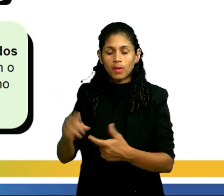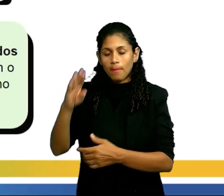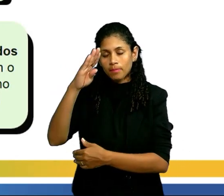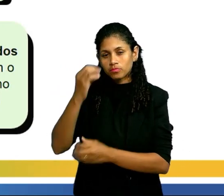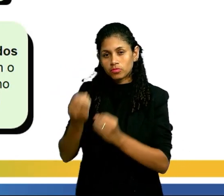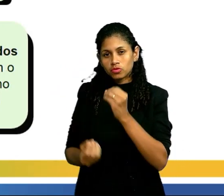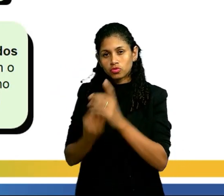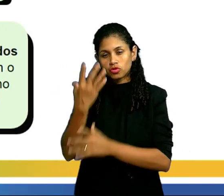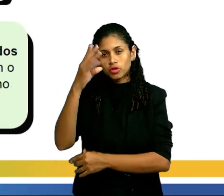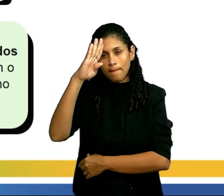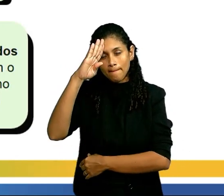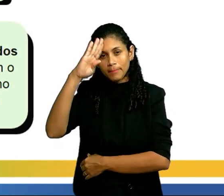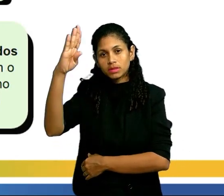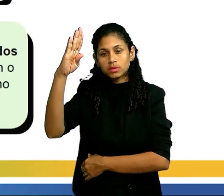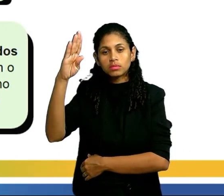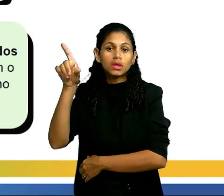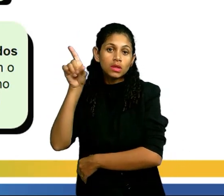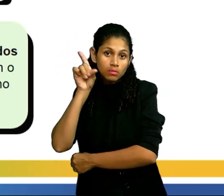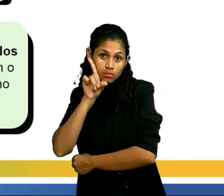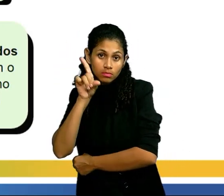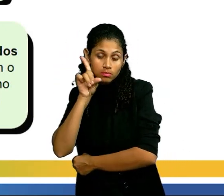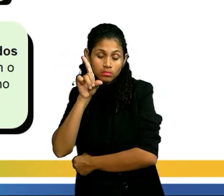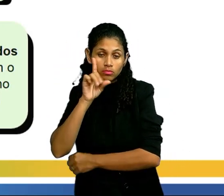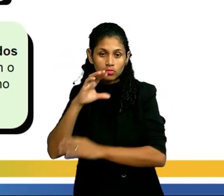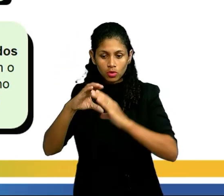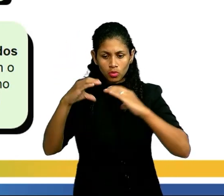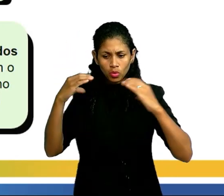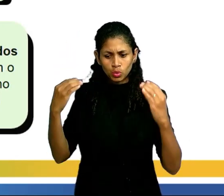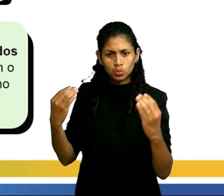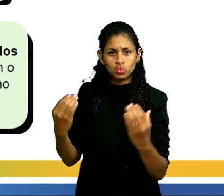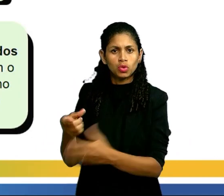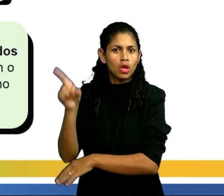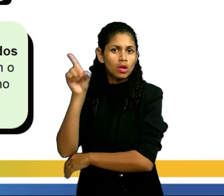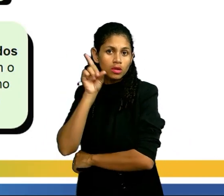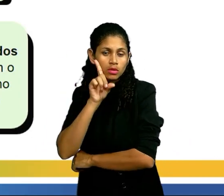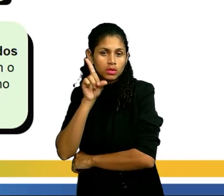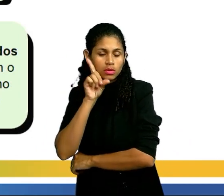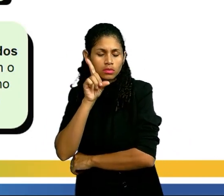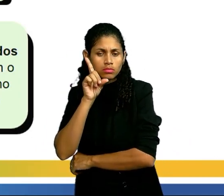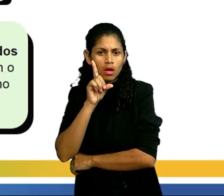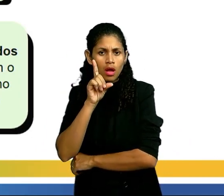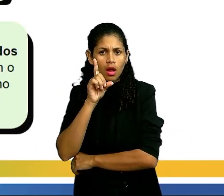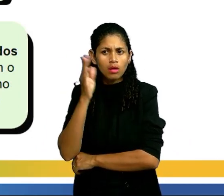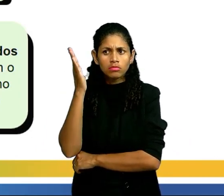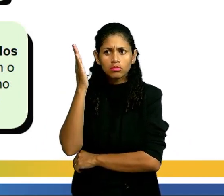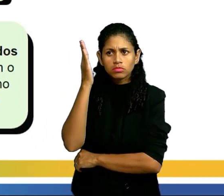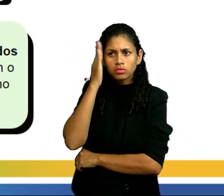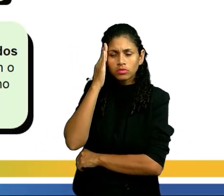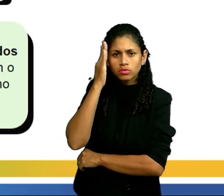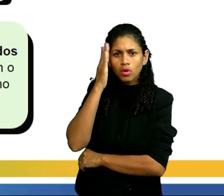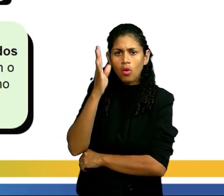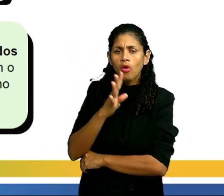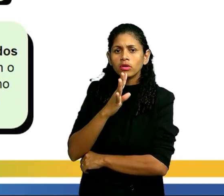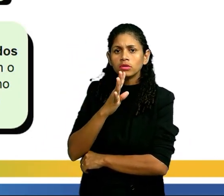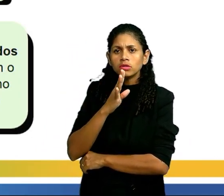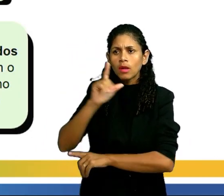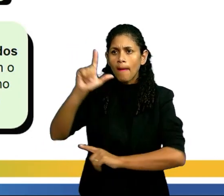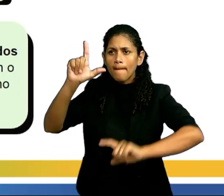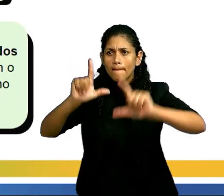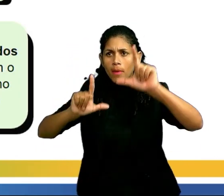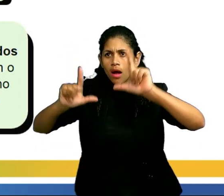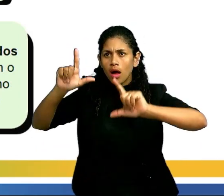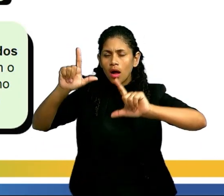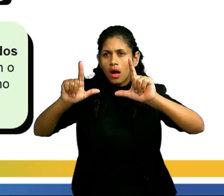Estados Unidos. Quando a comunidade americana ficar sabendo por meio da mídia do que está acontecendo no Vietnã, muitas pessoas vão